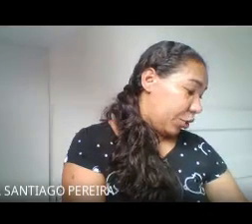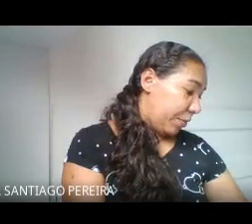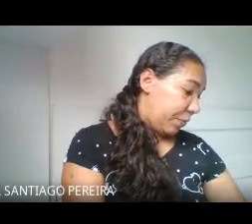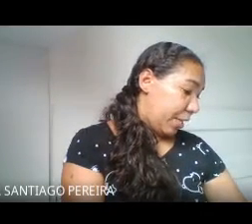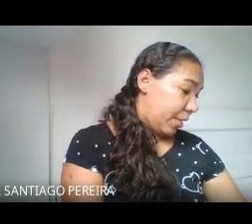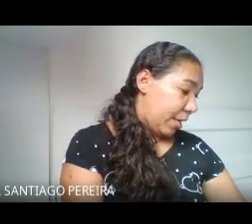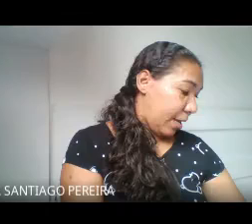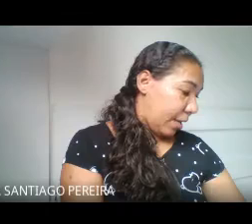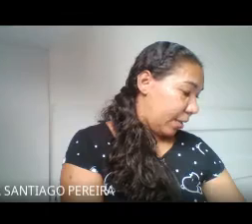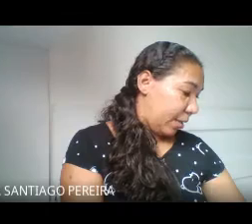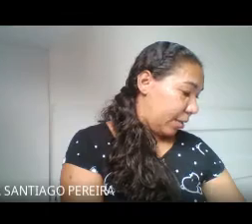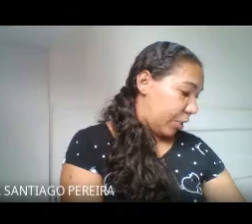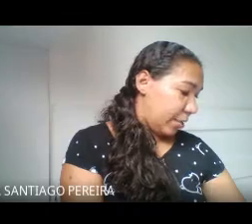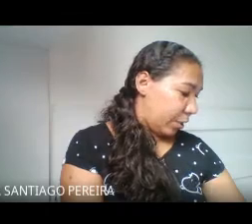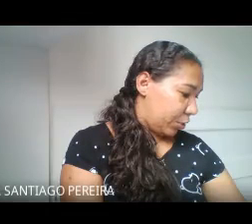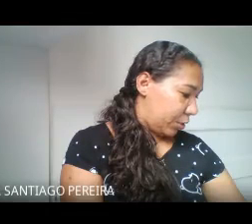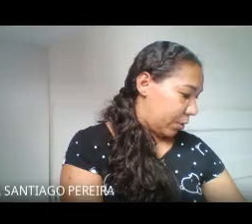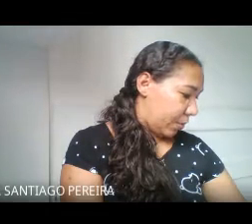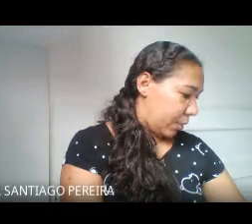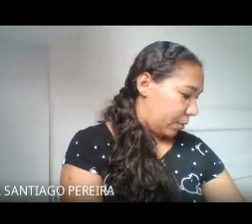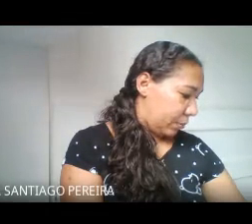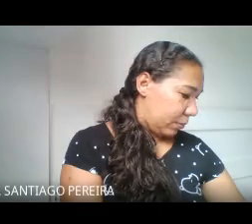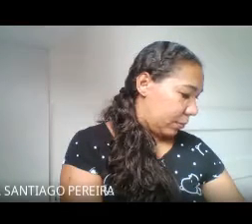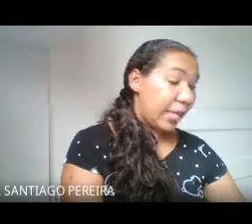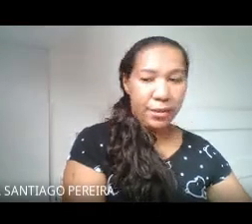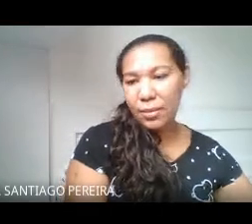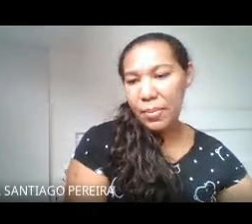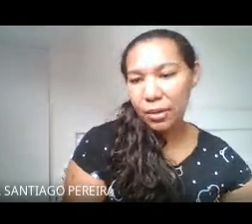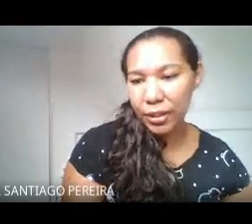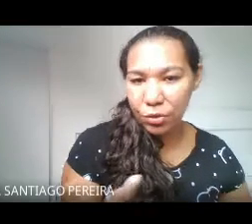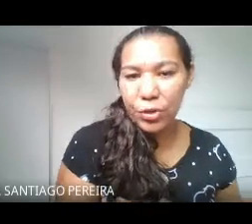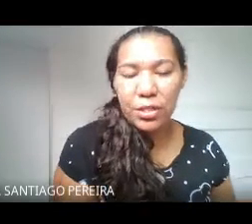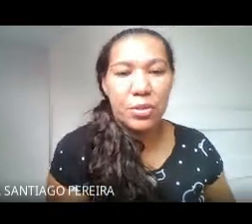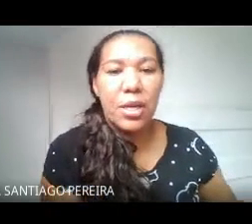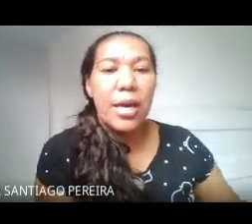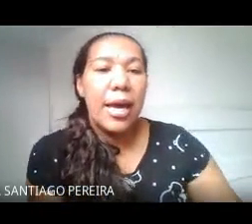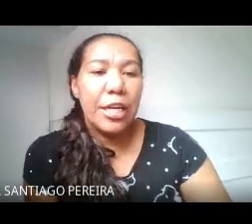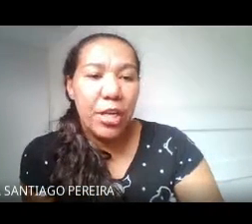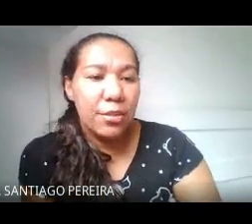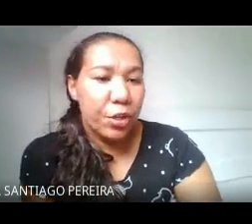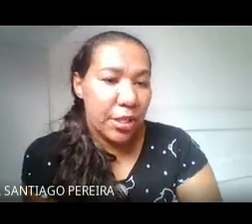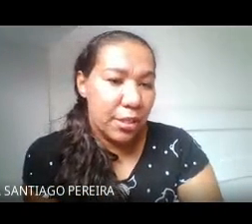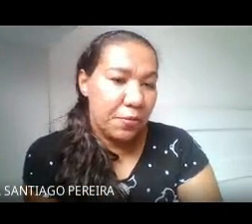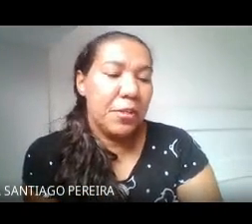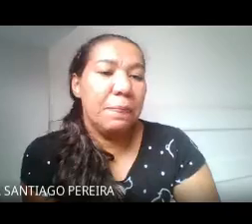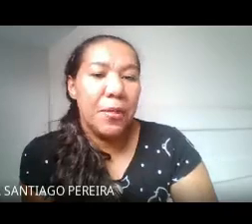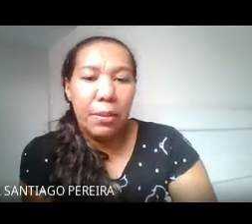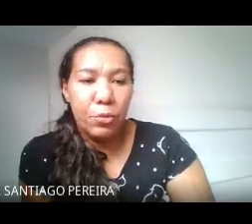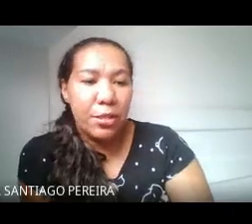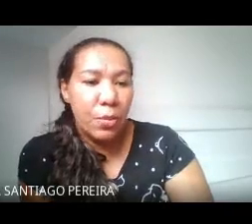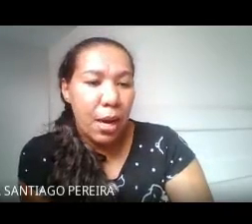Sexta-feira. Sexta-feira, às 10 horas. Também não. É, também não, né? Que hoje foi às 11. Às 10 horas, na